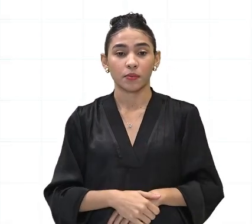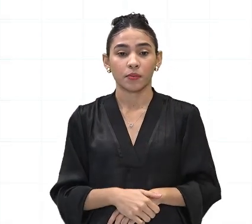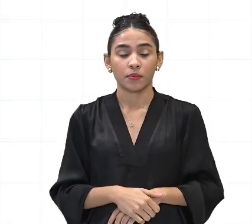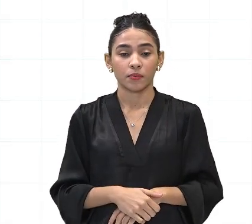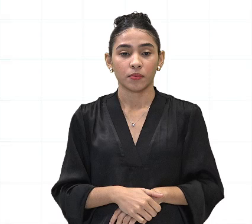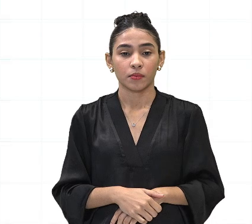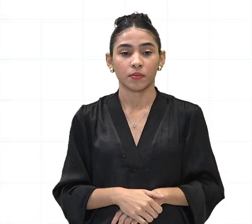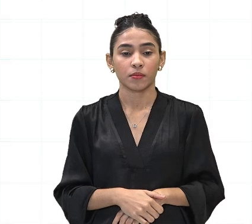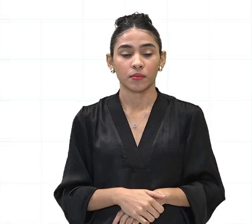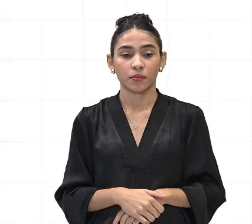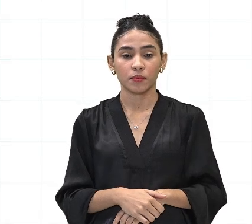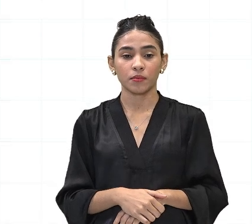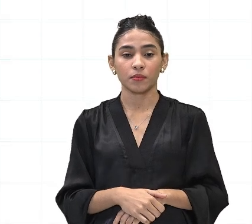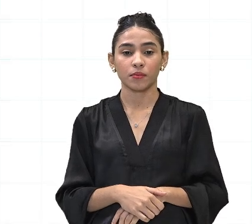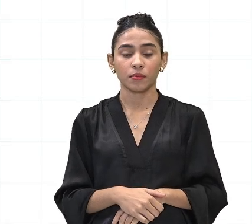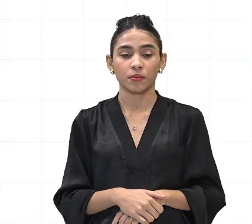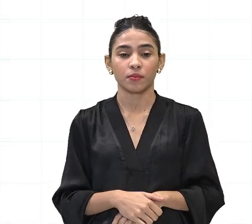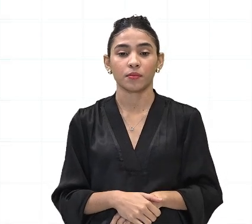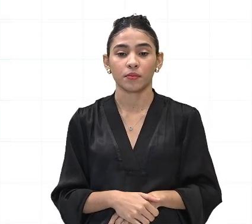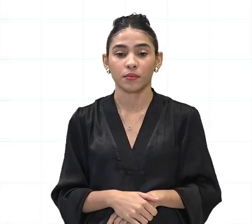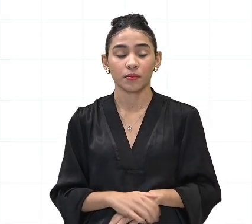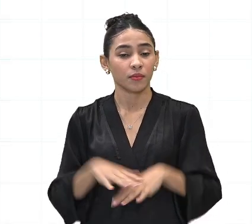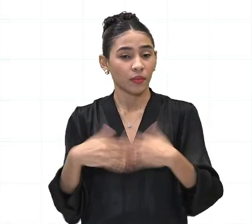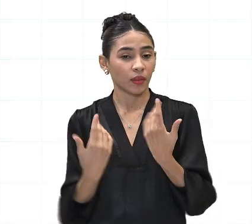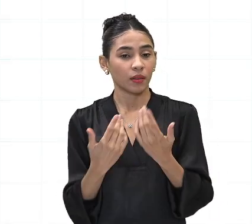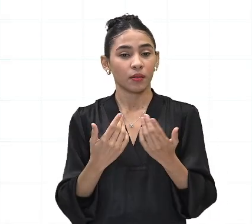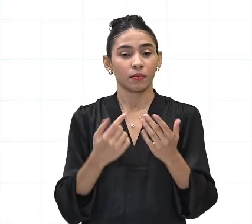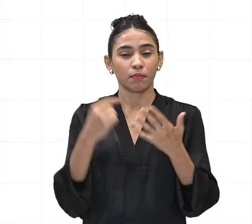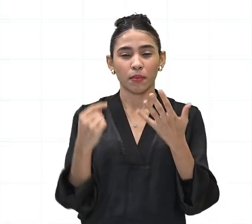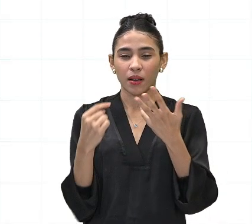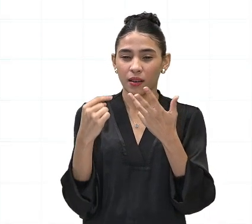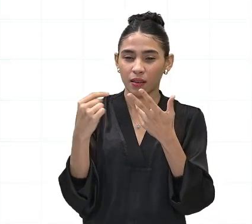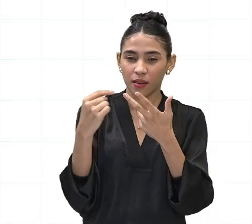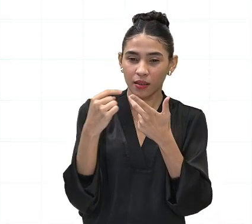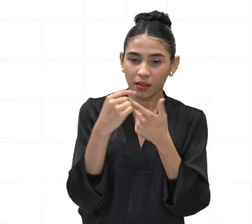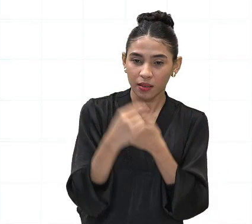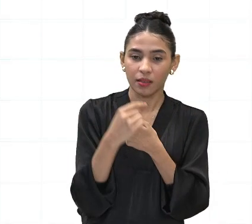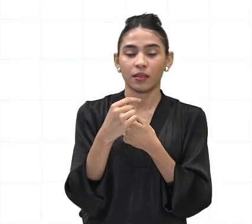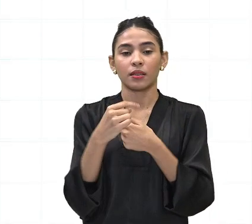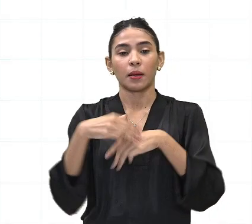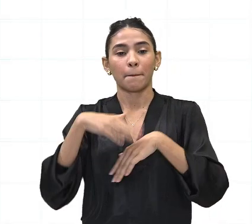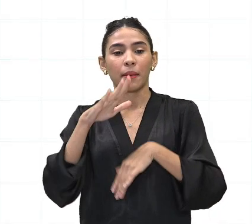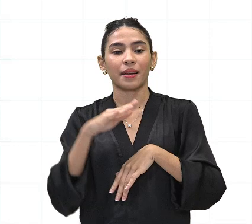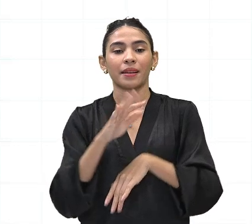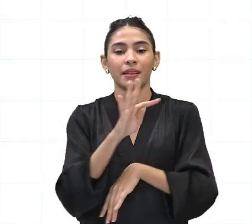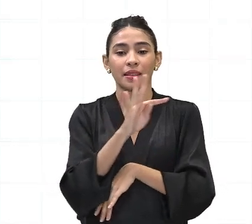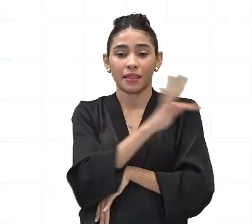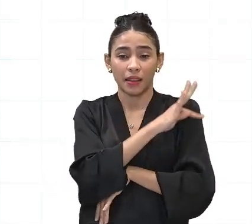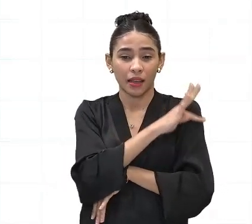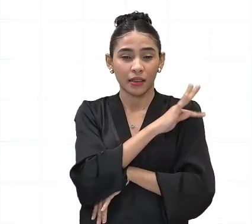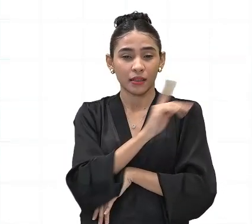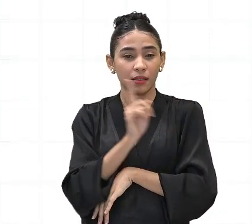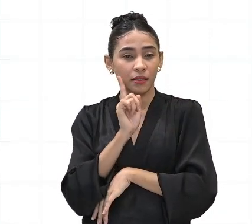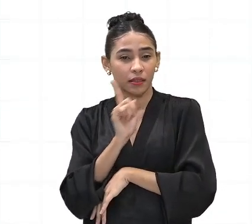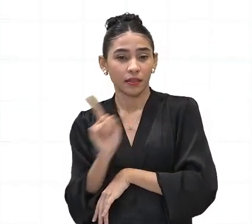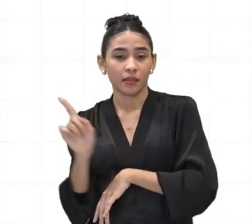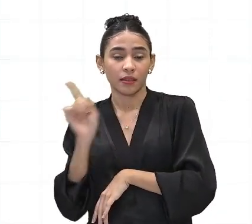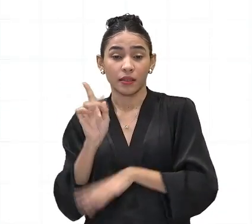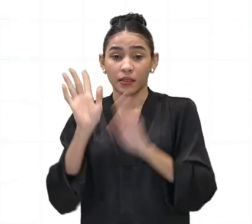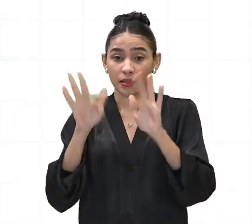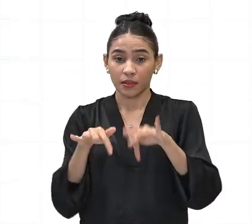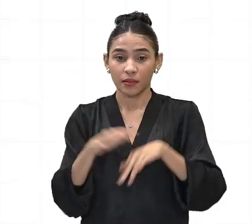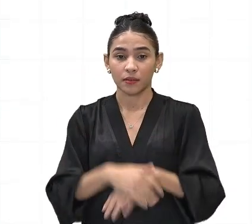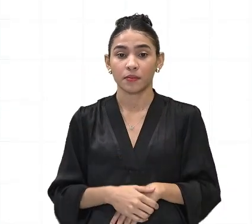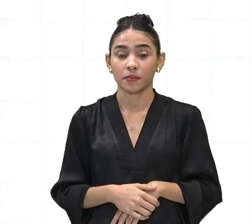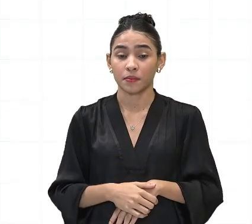em português lida com a primeira sílaba da palavra. São algumas questões mais técnicas, e aqui, só para a gente encerrar, dá